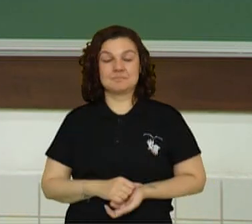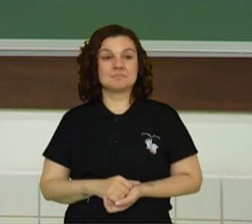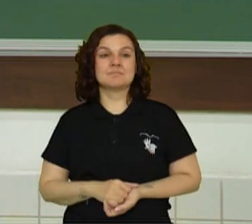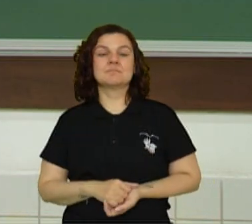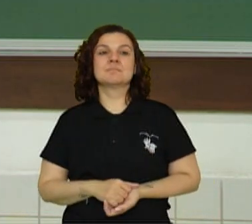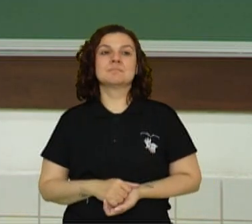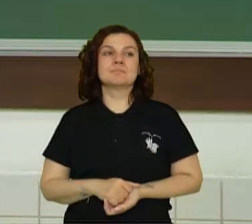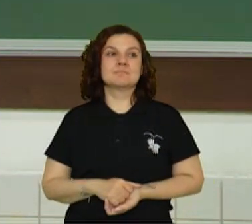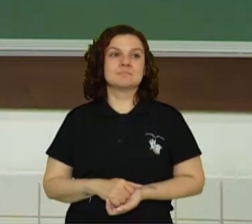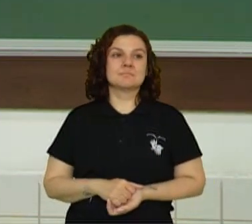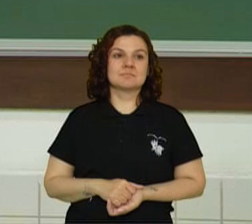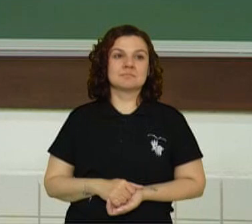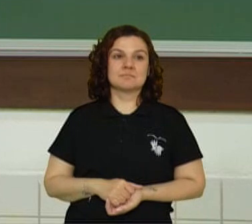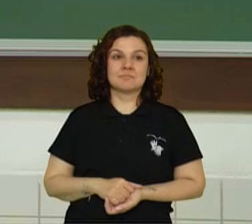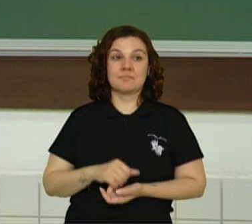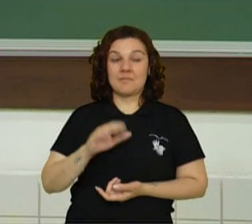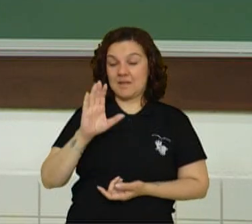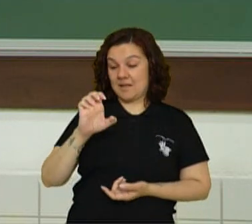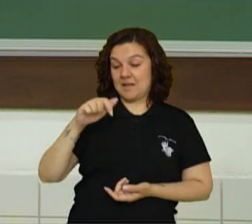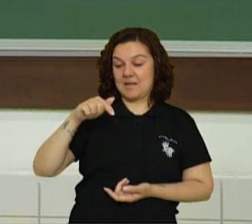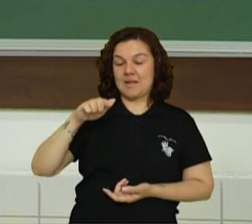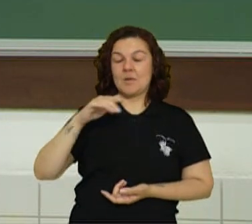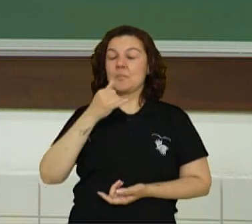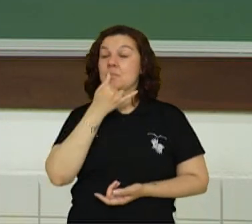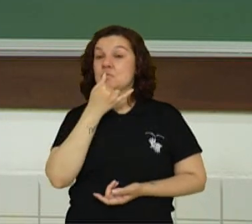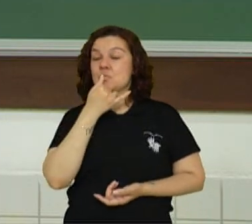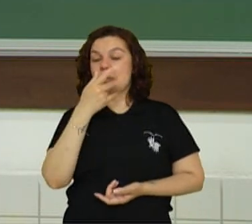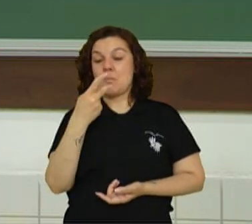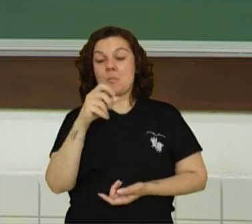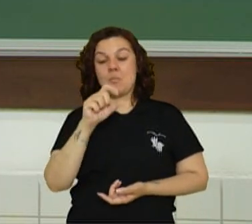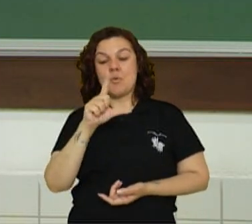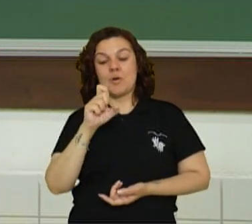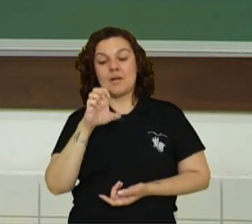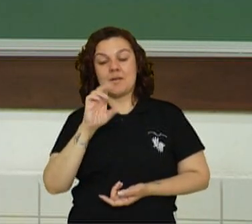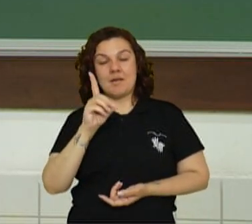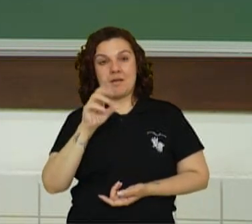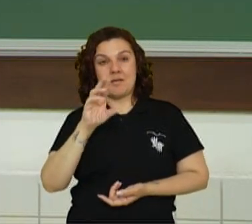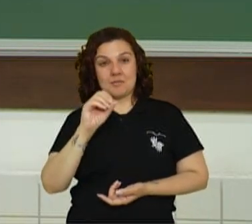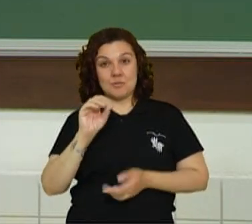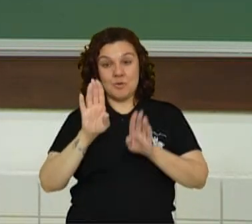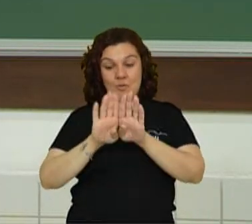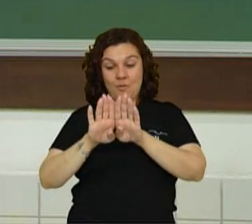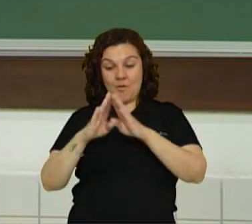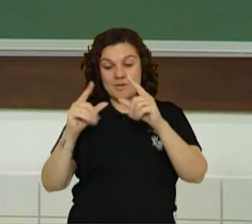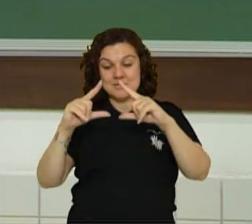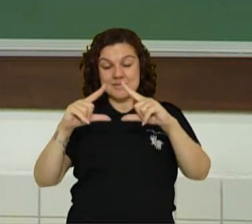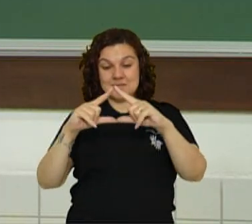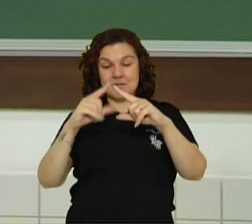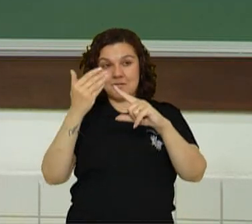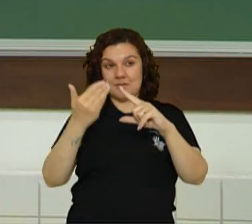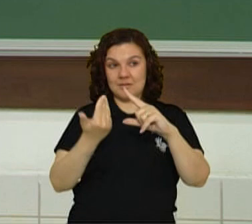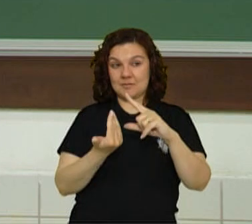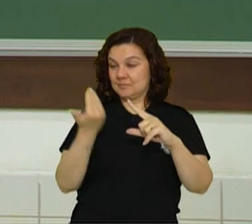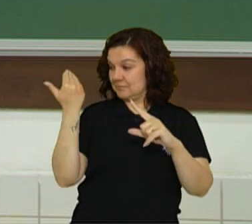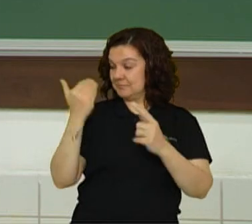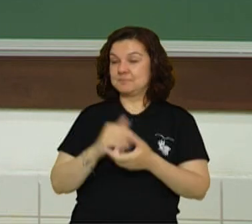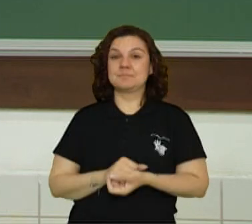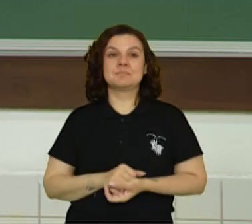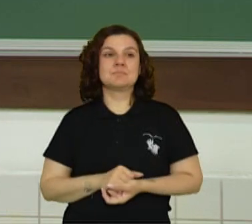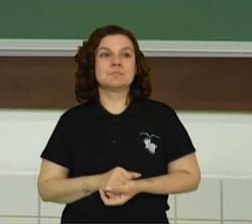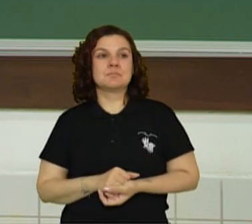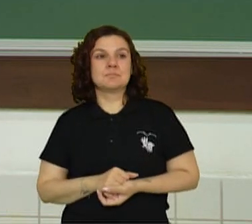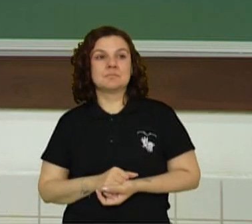triângulo equilátero é, nós estamos falando de poliedros regulares. E o triângulo equilátero é um polígono